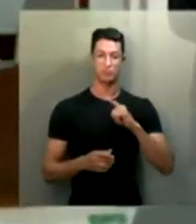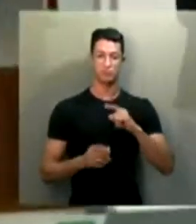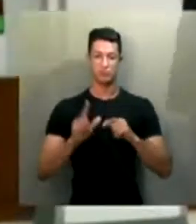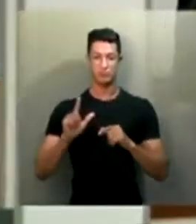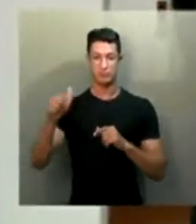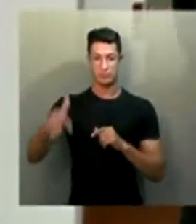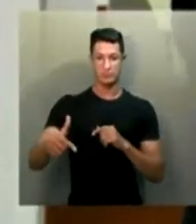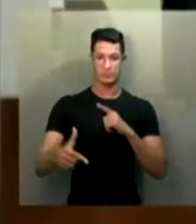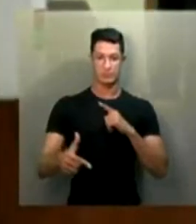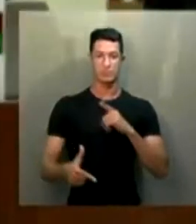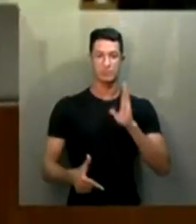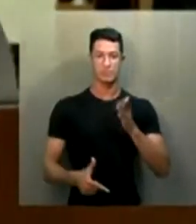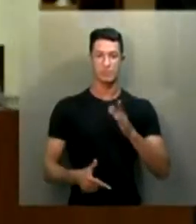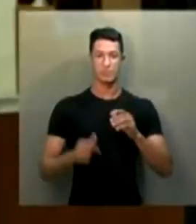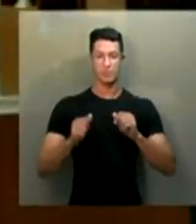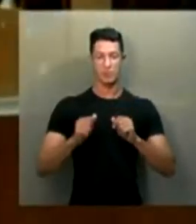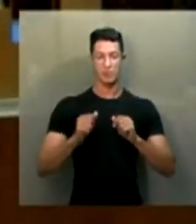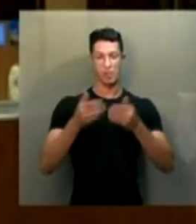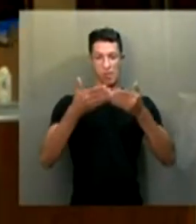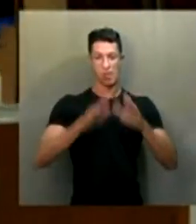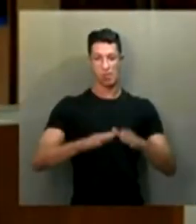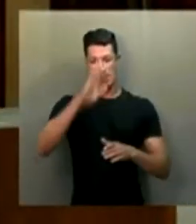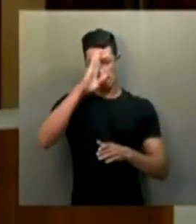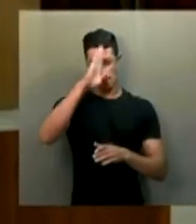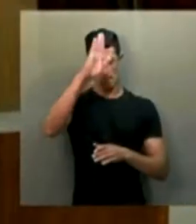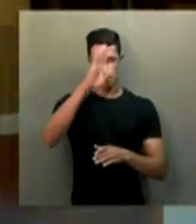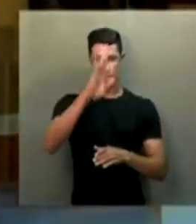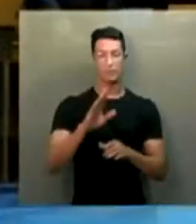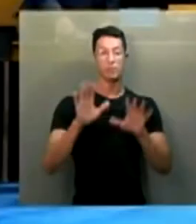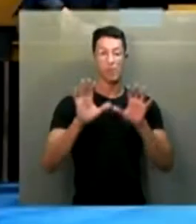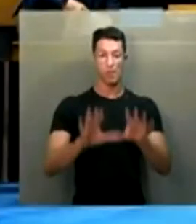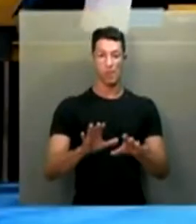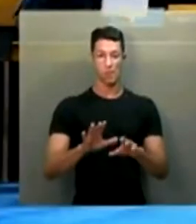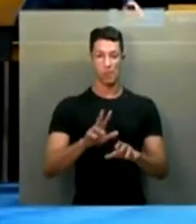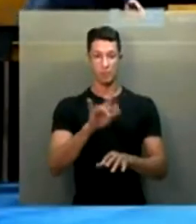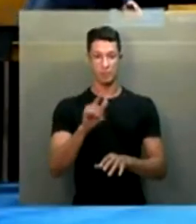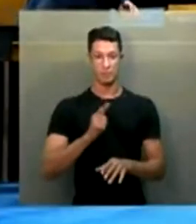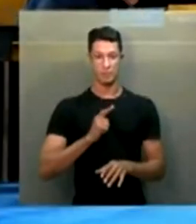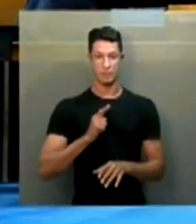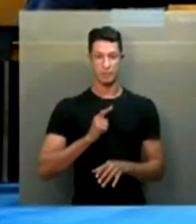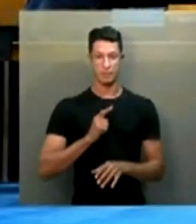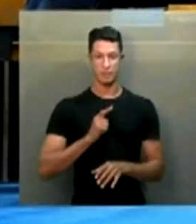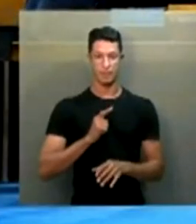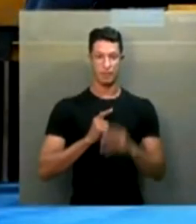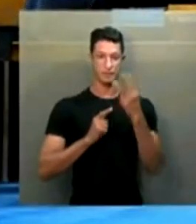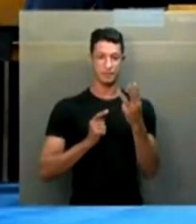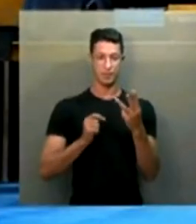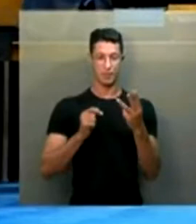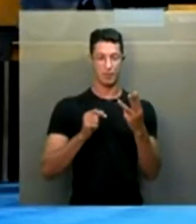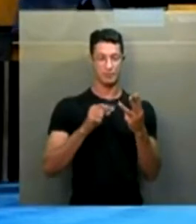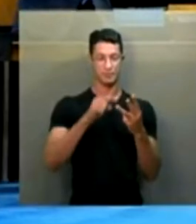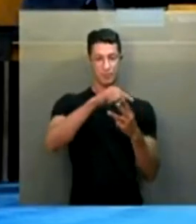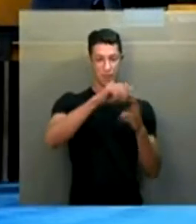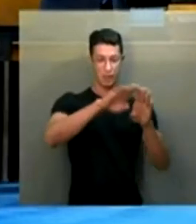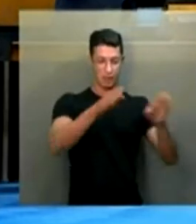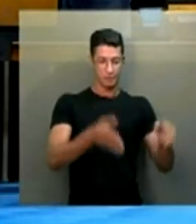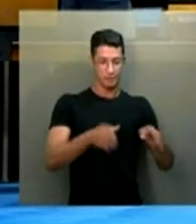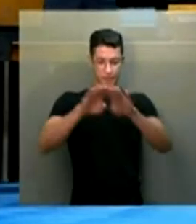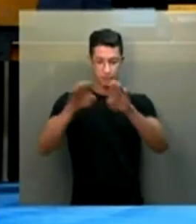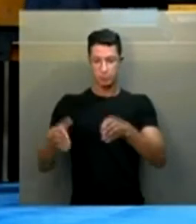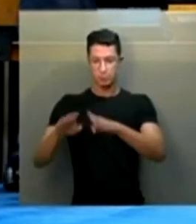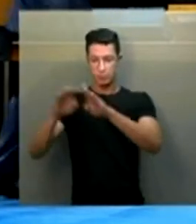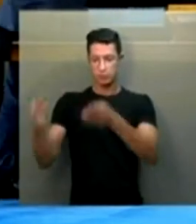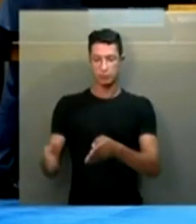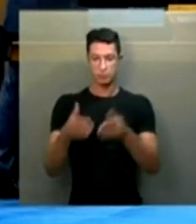próximo já à porta principal do plenário. E assim haverá ali as três urnas a serem